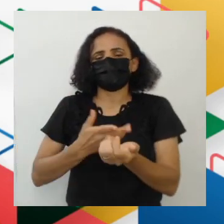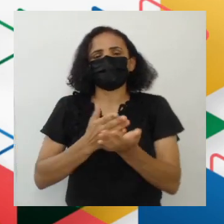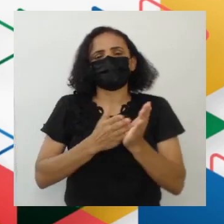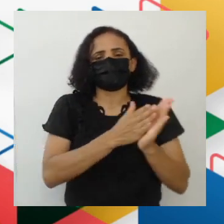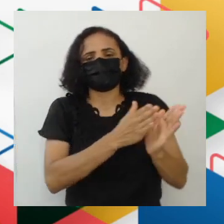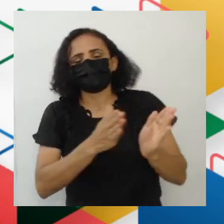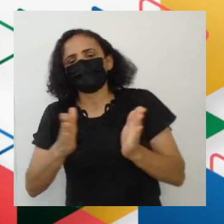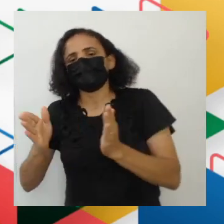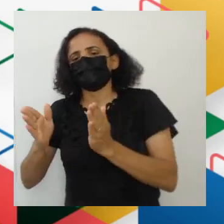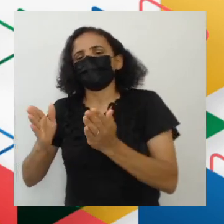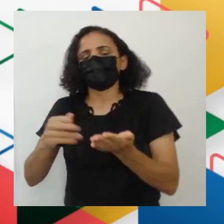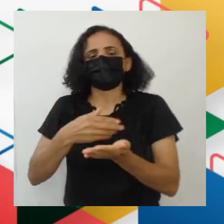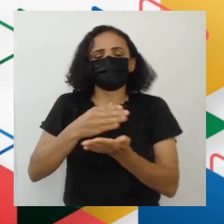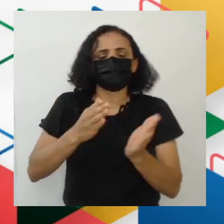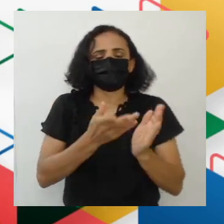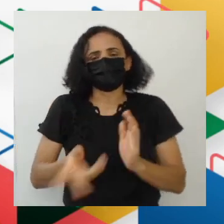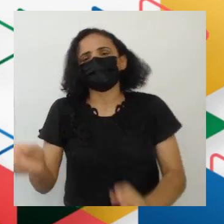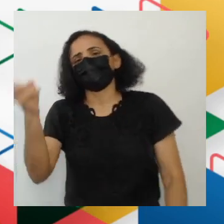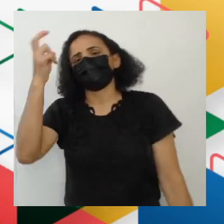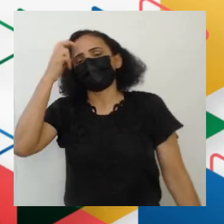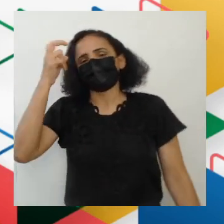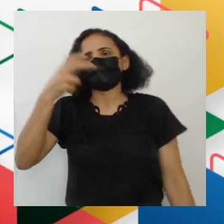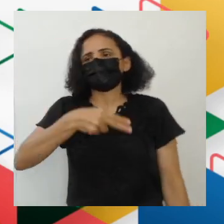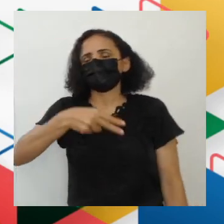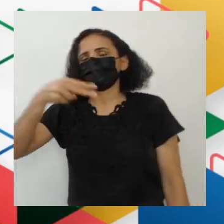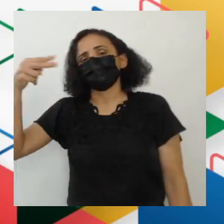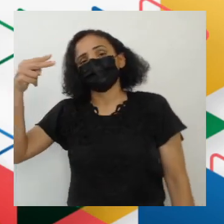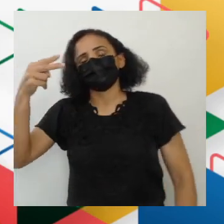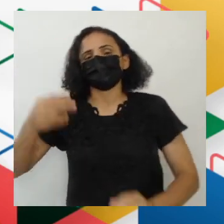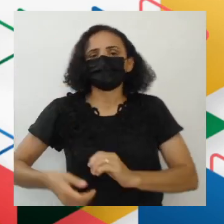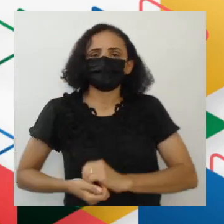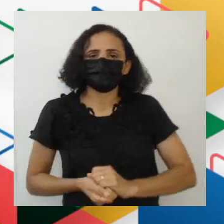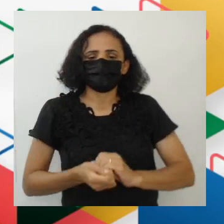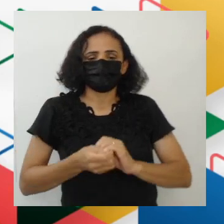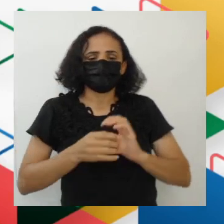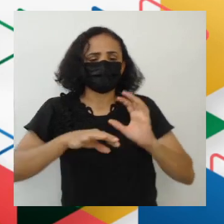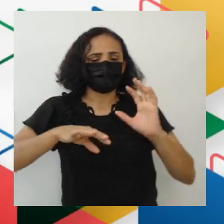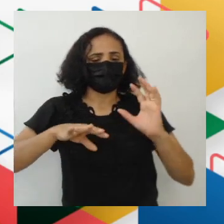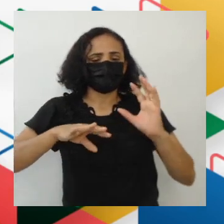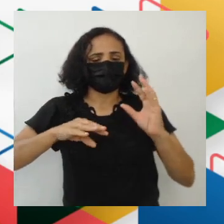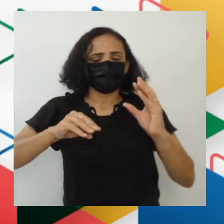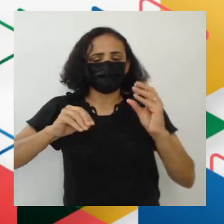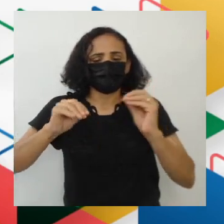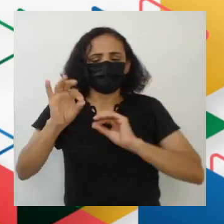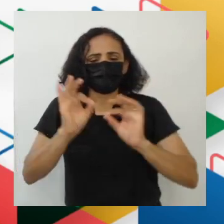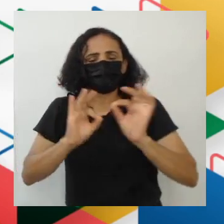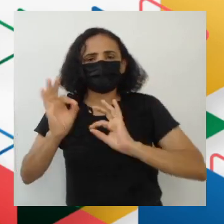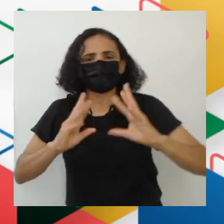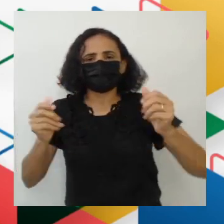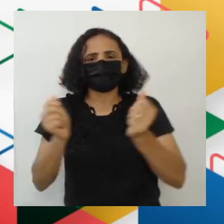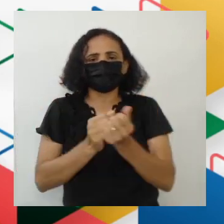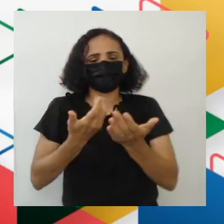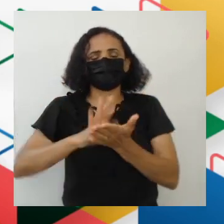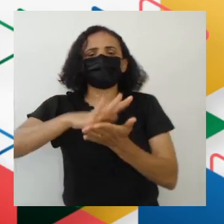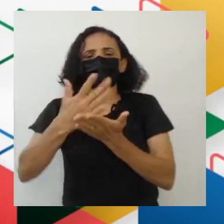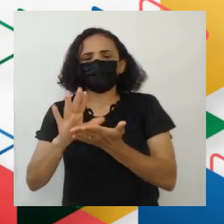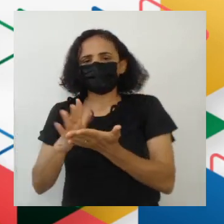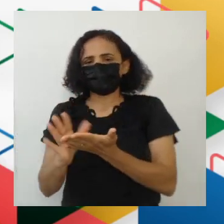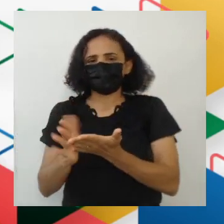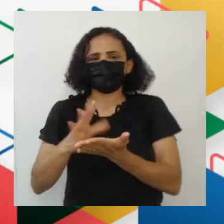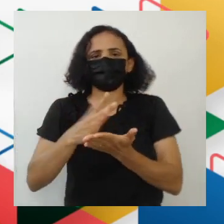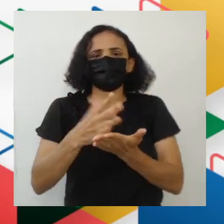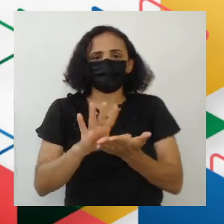em dia voltados para a cultura nordestina. E é justamente essa mistura, né? O samba que traz